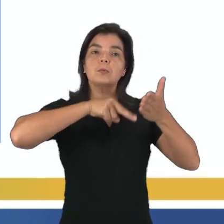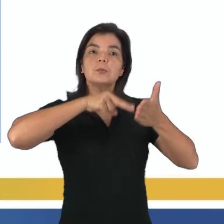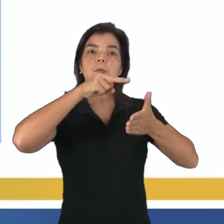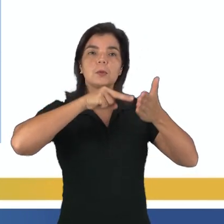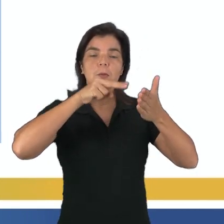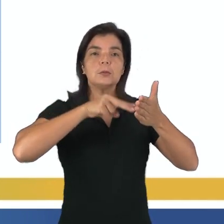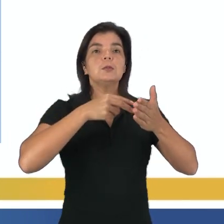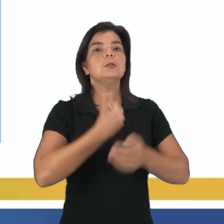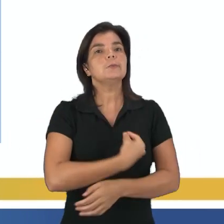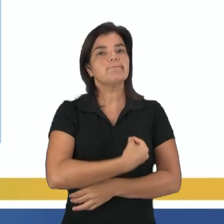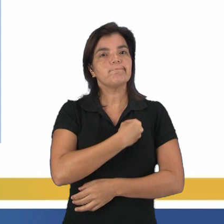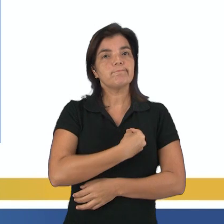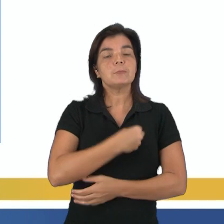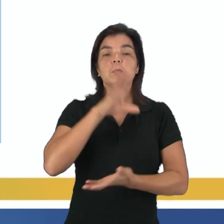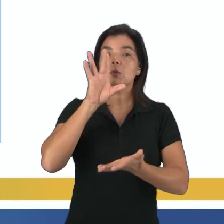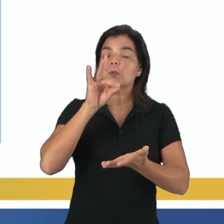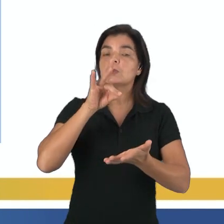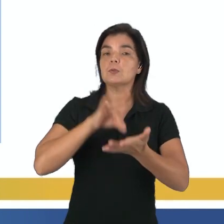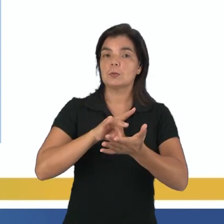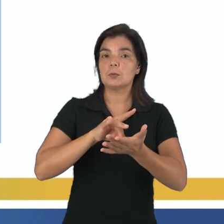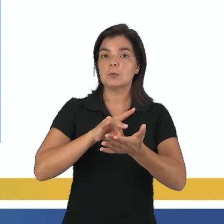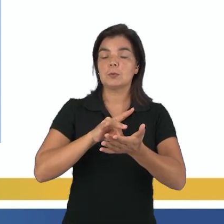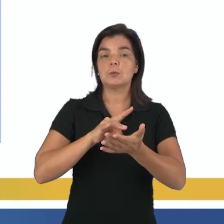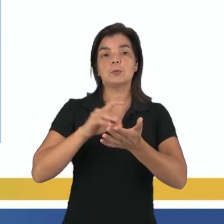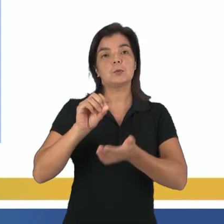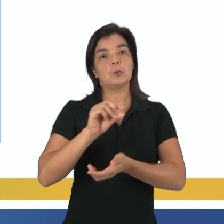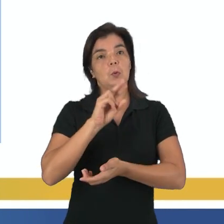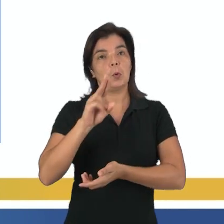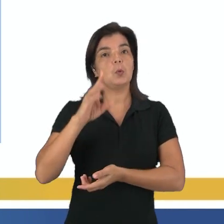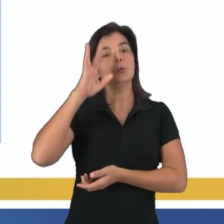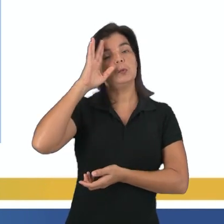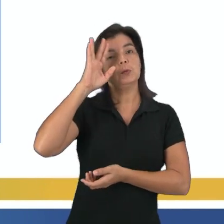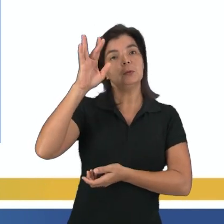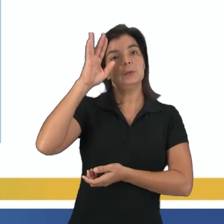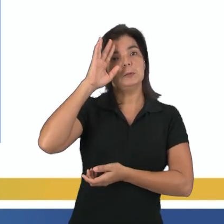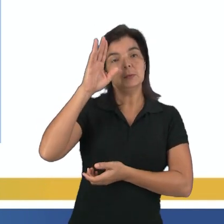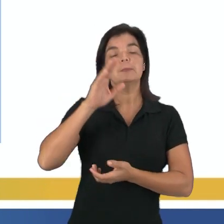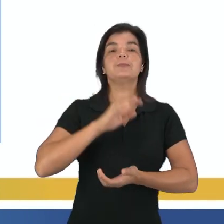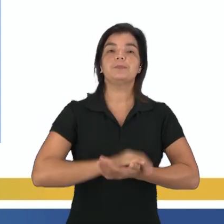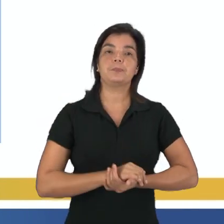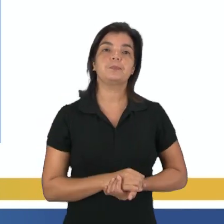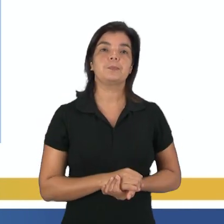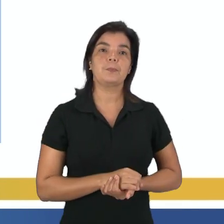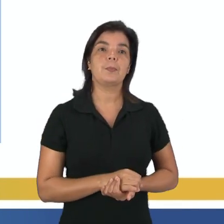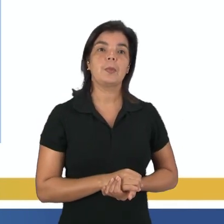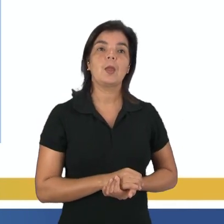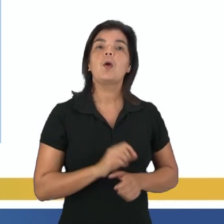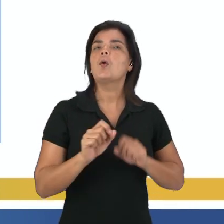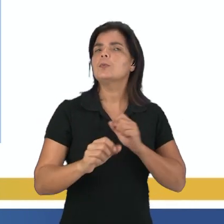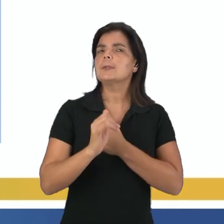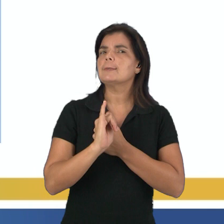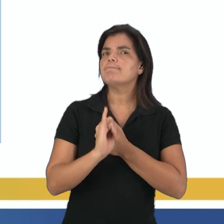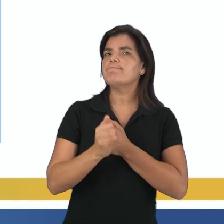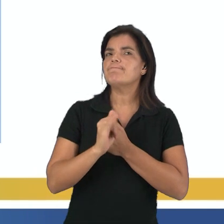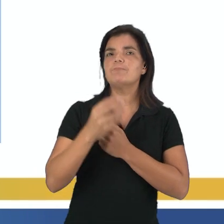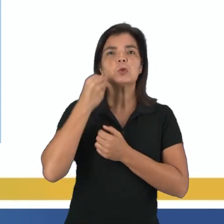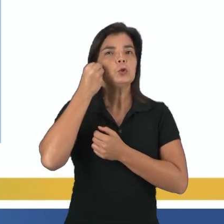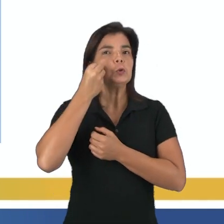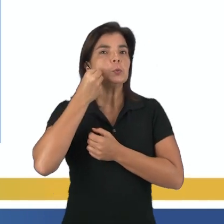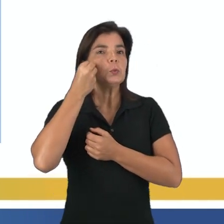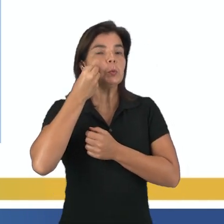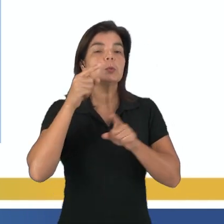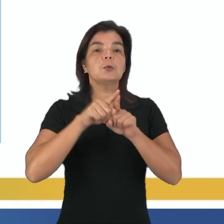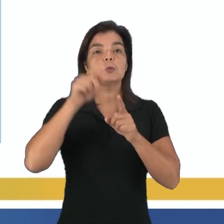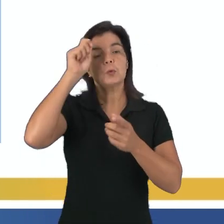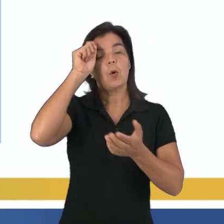ao cenário e às situações que envolve na narrativa. A narrativa também tem como ponto de partida experiências vividas